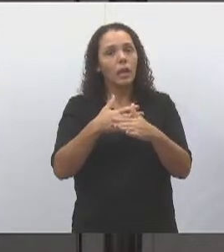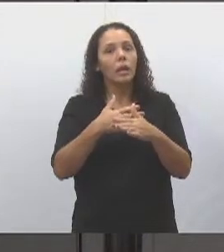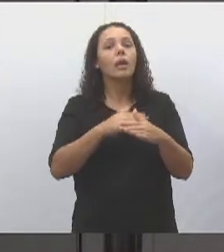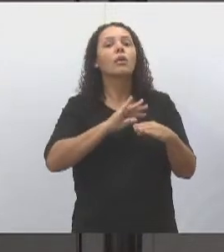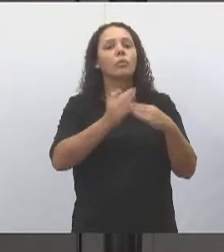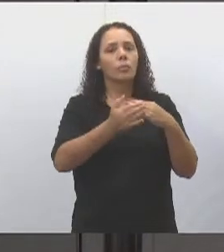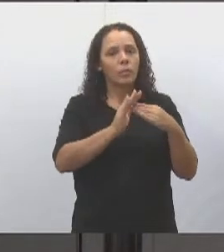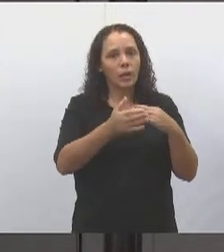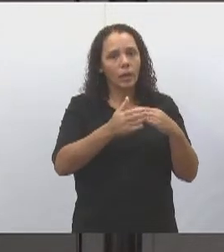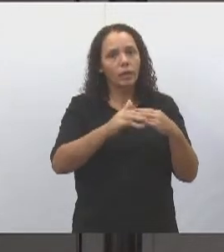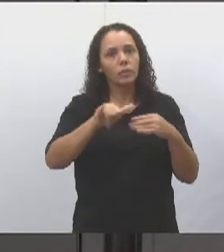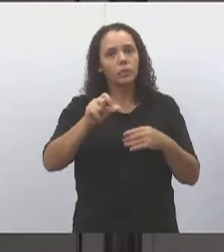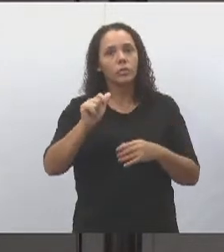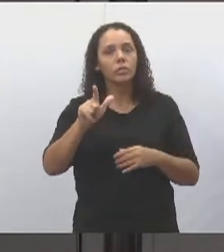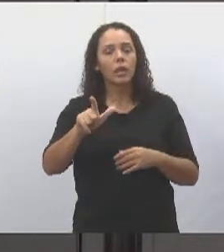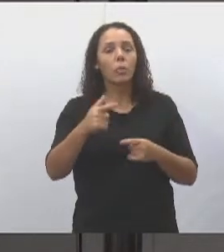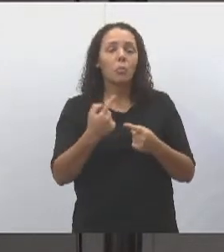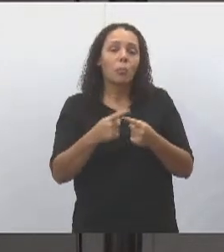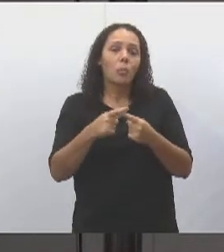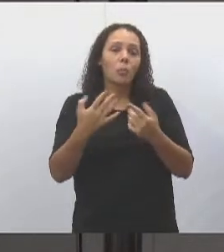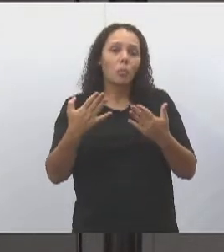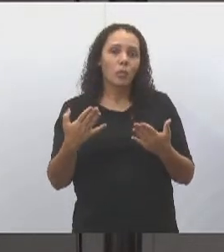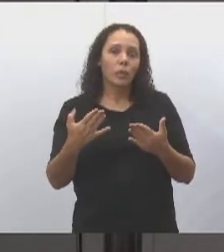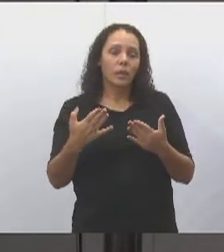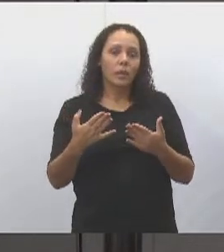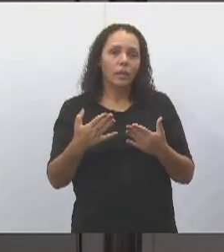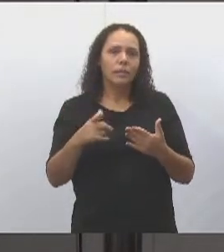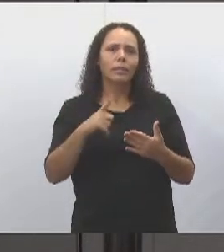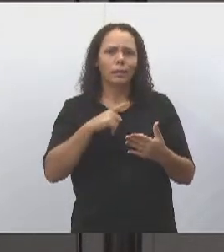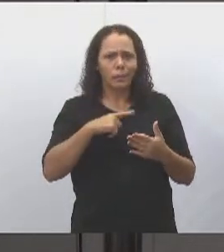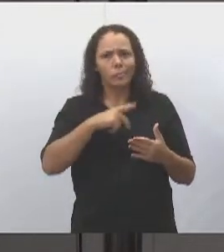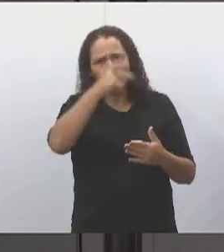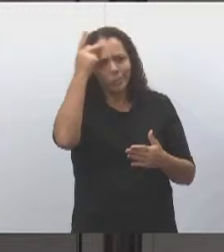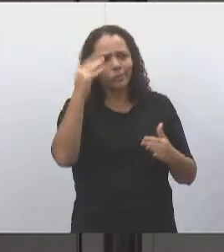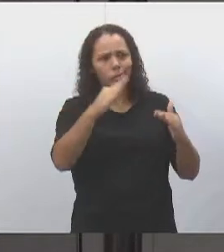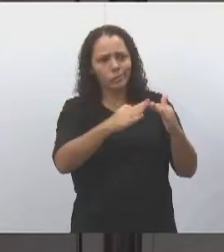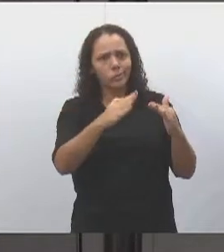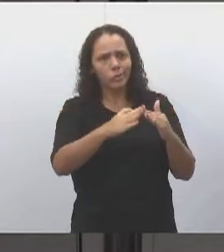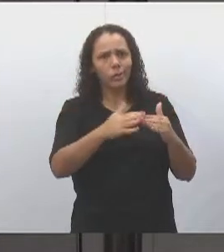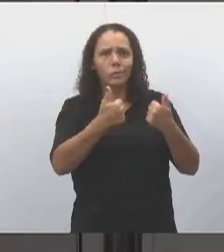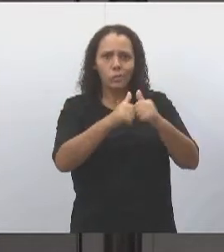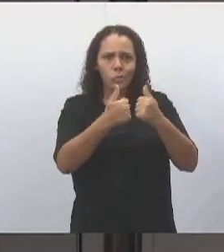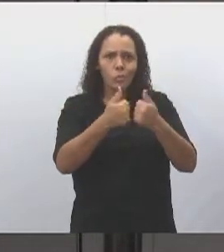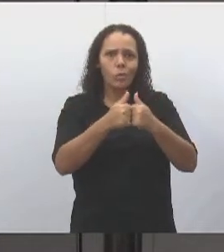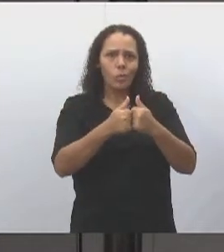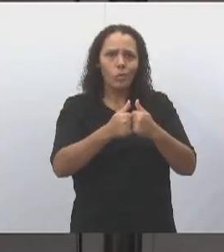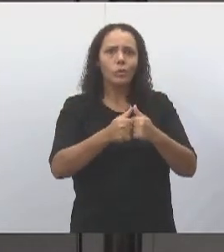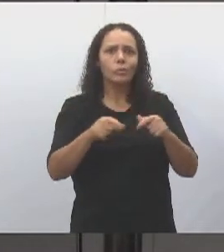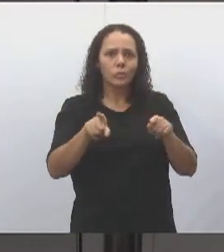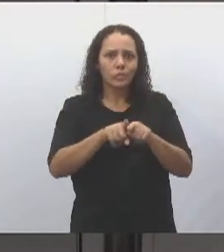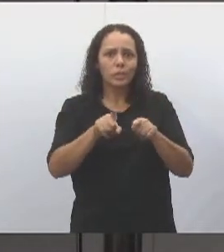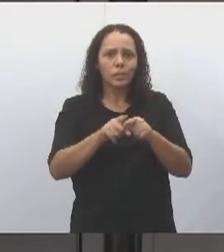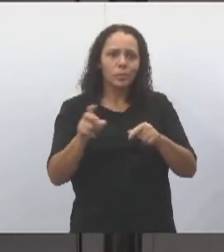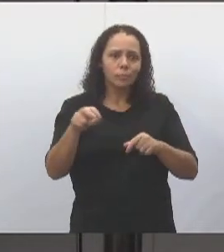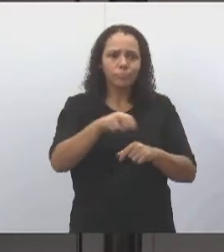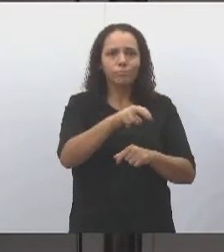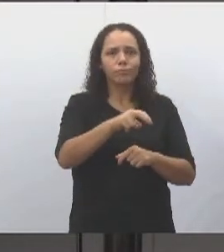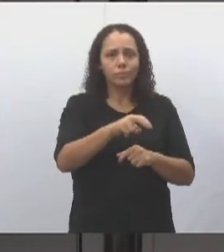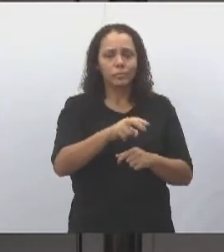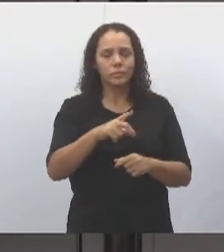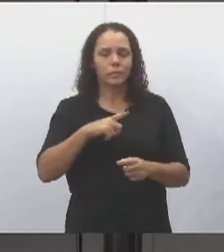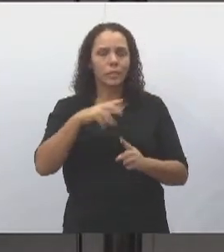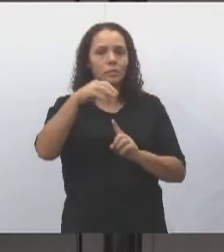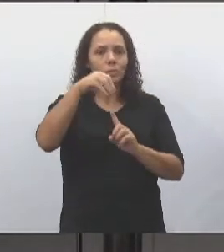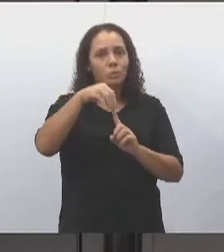Irajá, para aquele setor lá. Por quê? Porque lá também tem morador lá e o ônibus passa lá. E aí tem ponto de ônibus lá